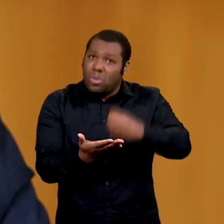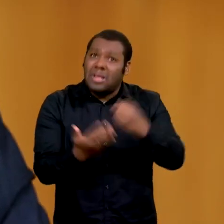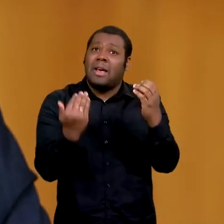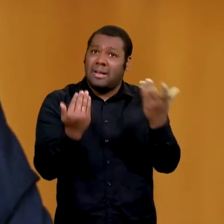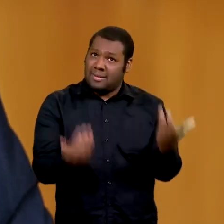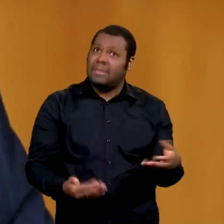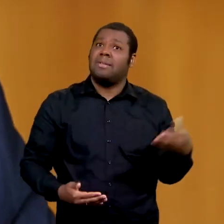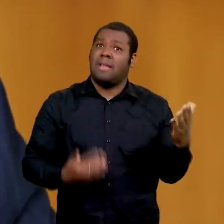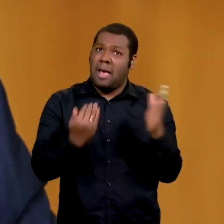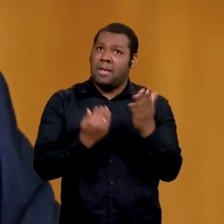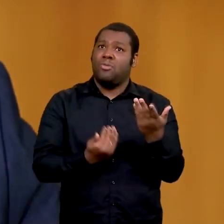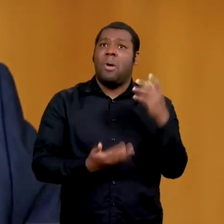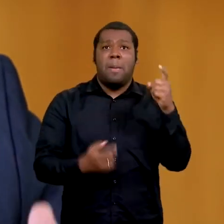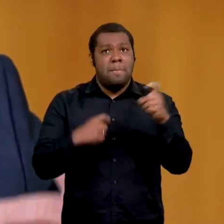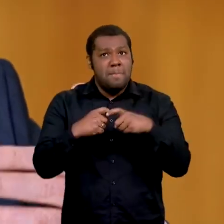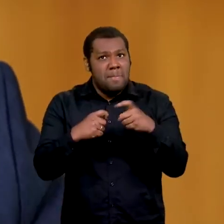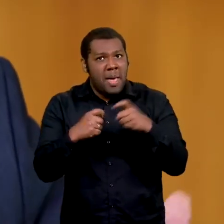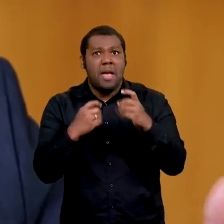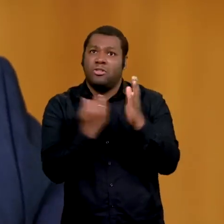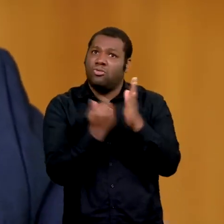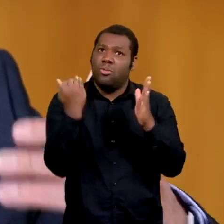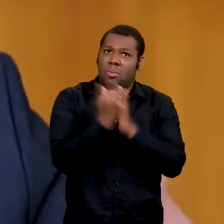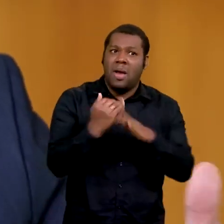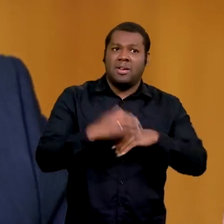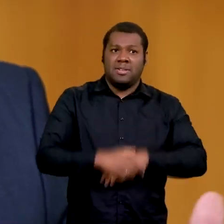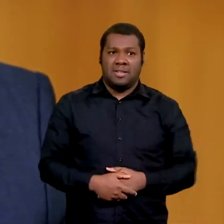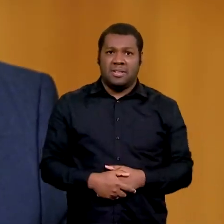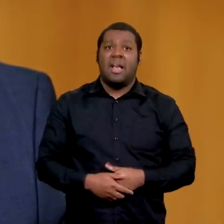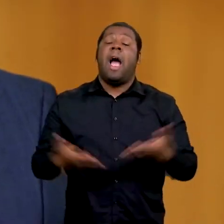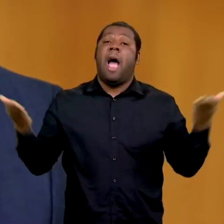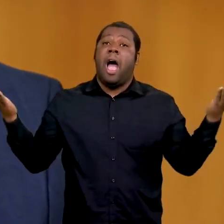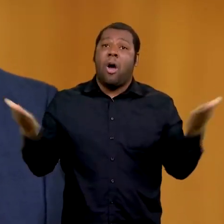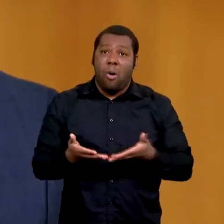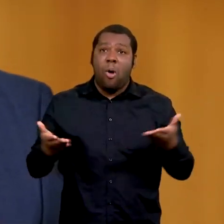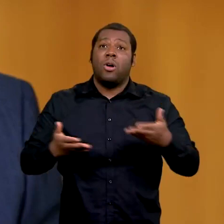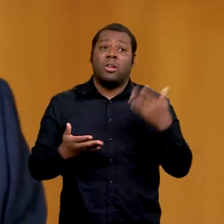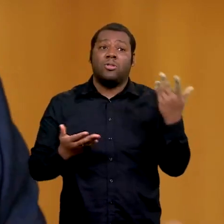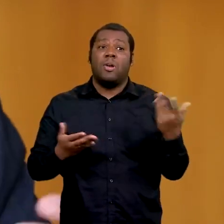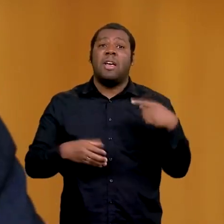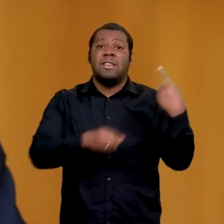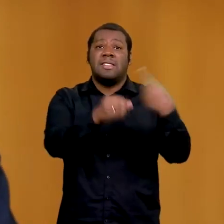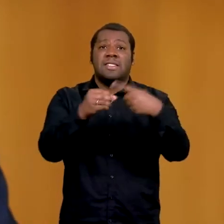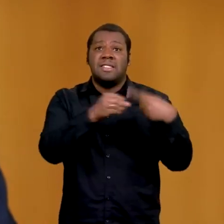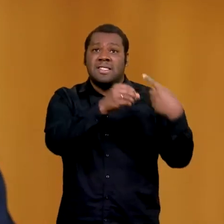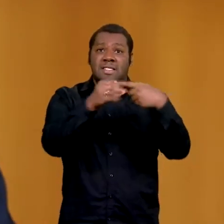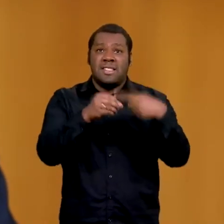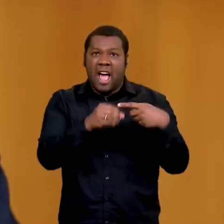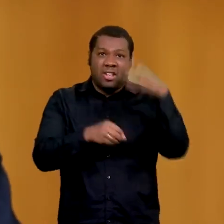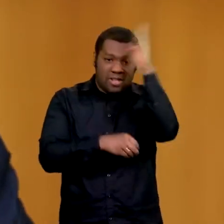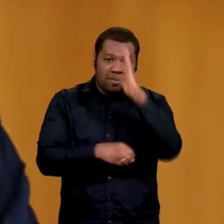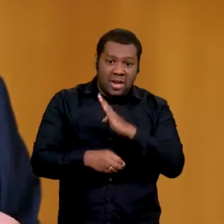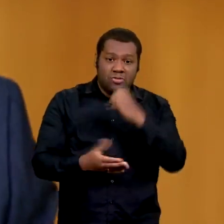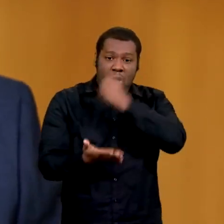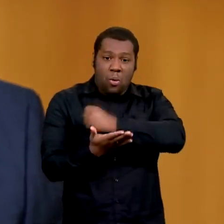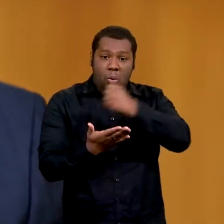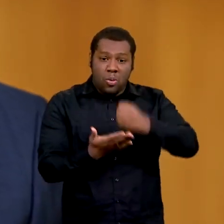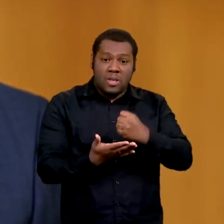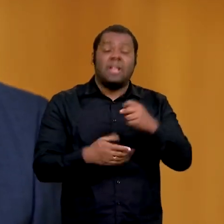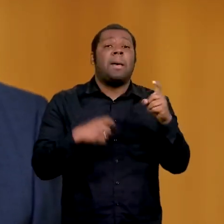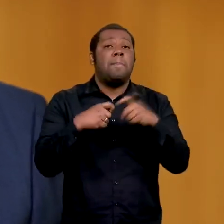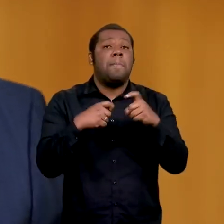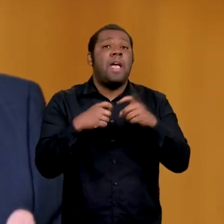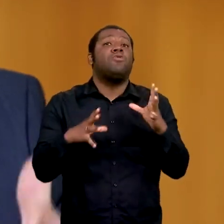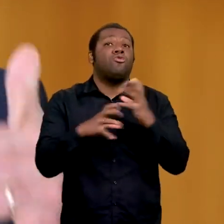mas médico serão 28.000 M que vão voltar a trabalhar em todas as cidades do interior desse país tanto ficou